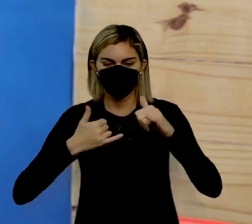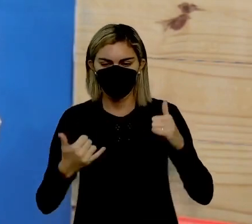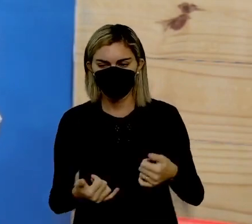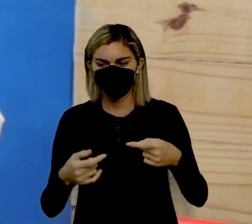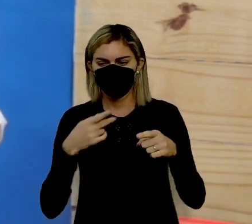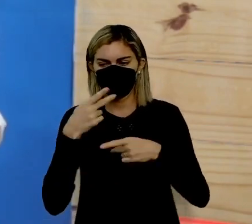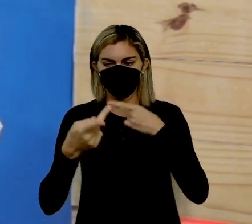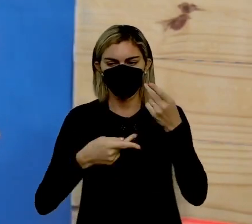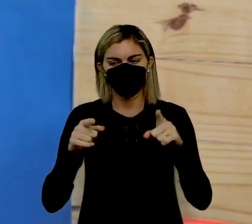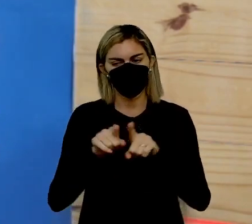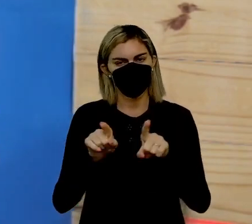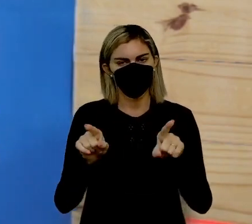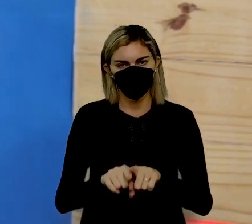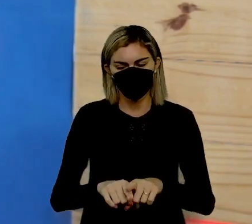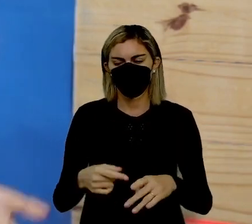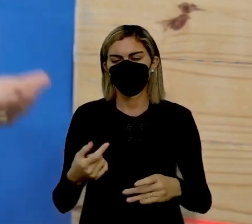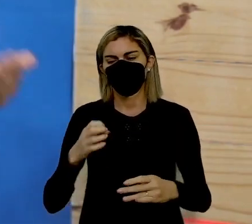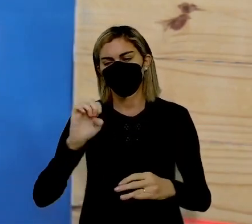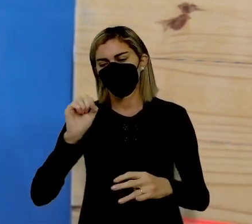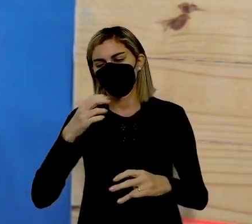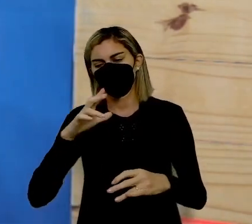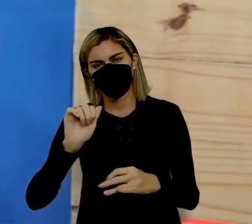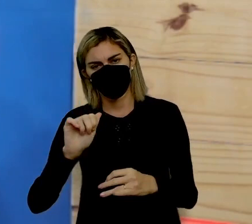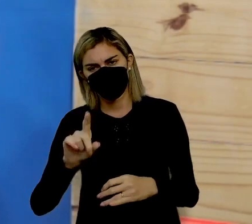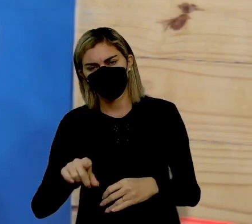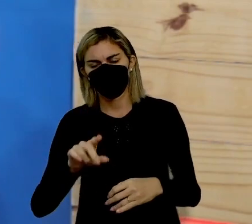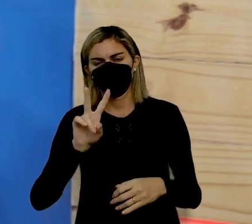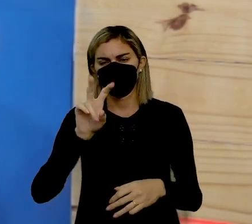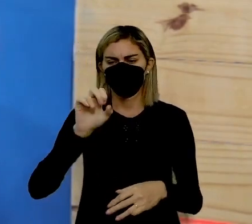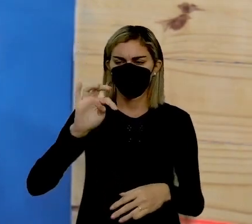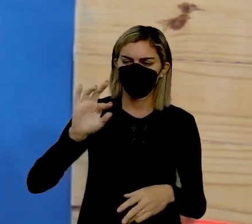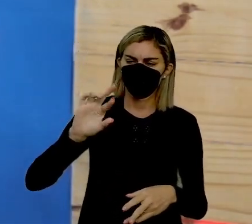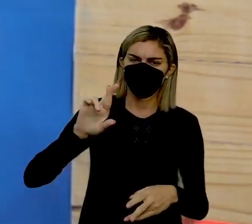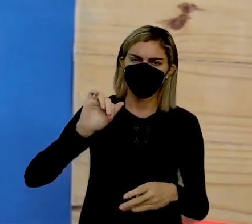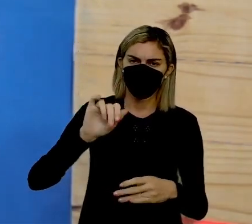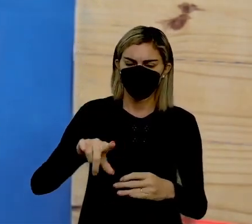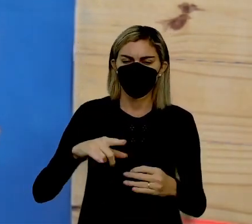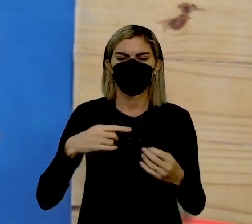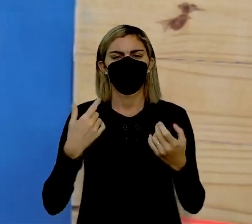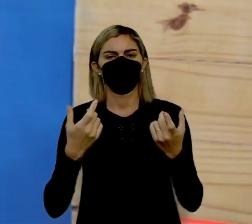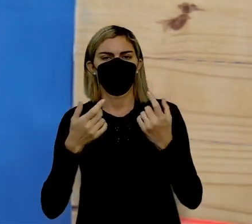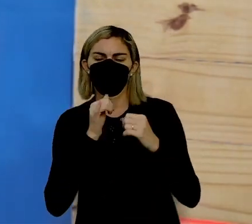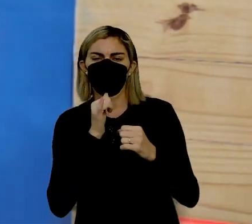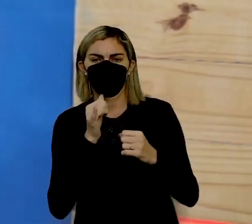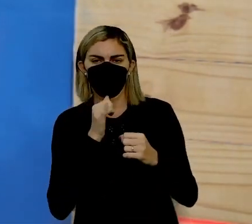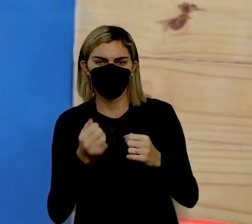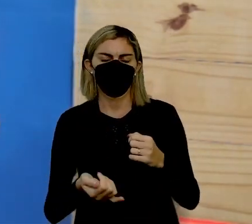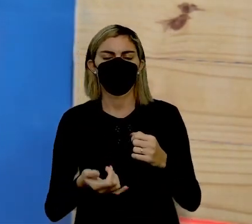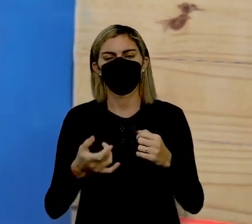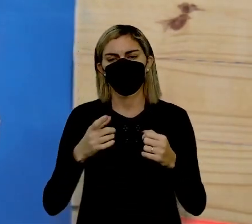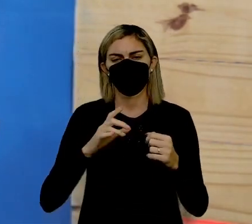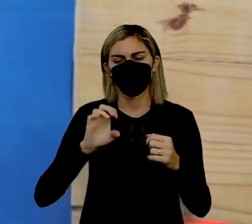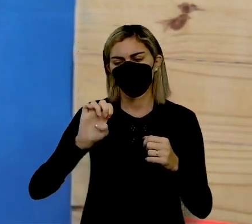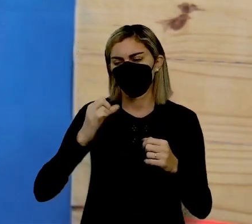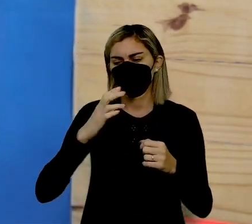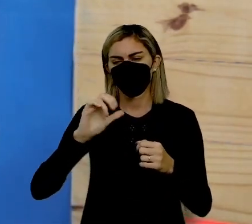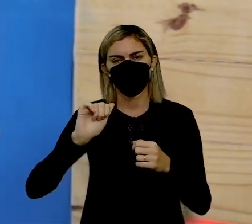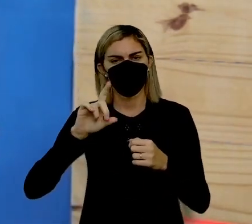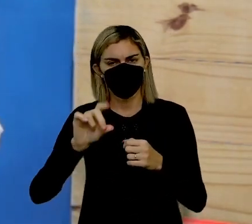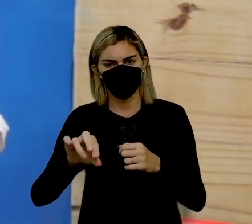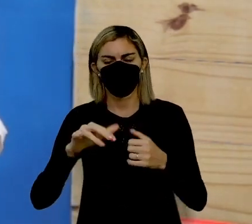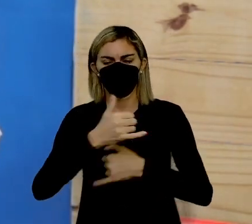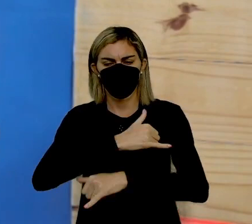existe grandeza escalar e grandeza vetorial. O potencial, por exemplo, elétrico é escalar, a